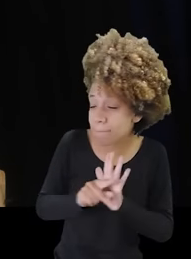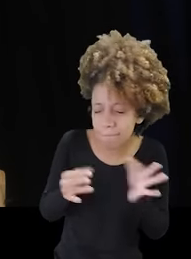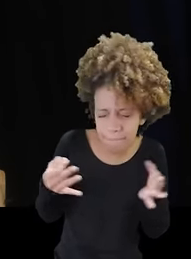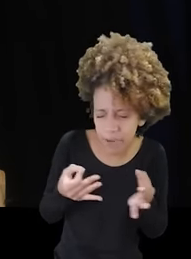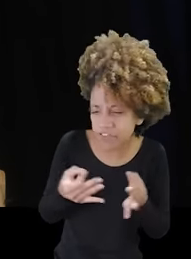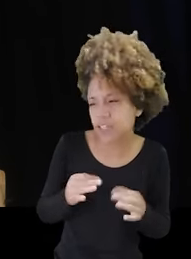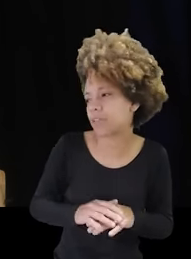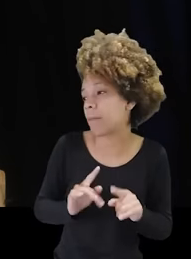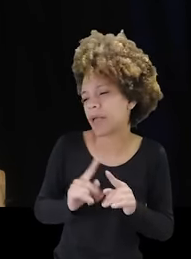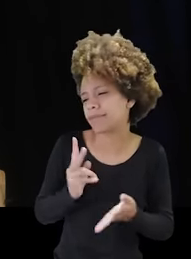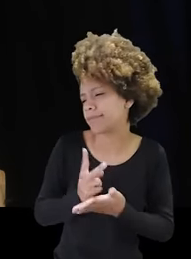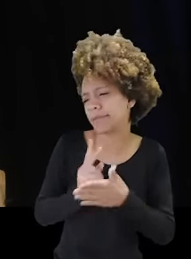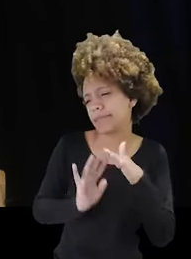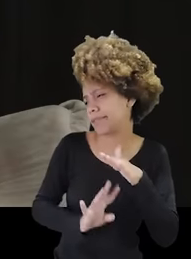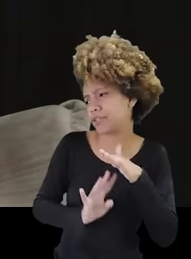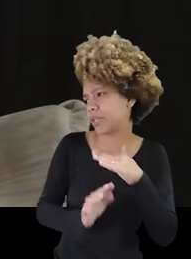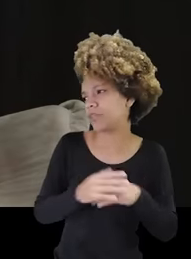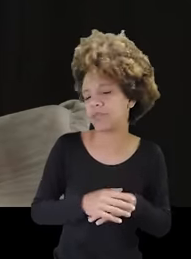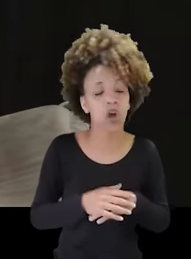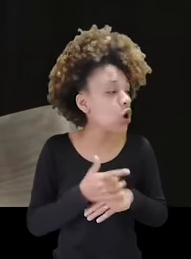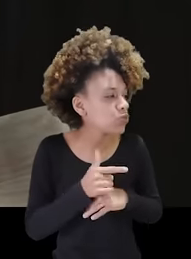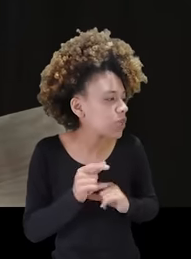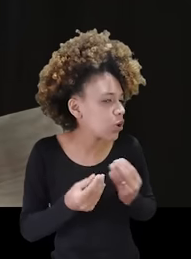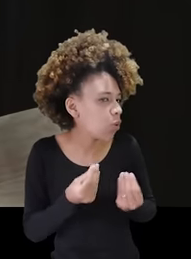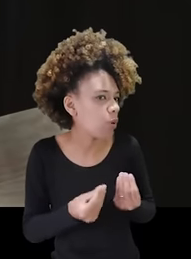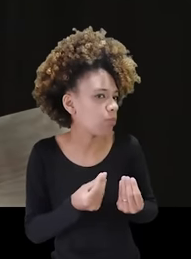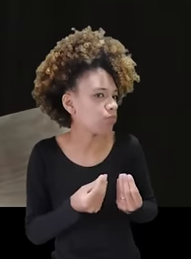fluente fluente fluente sempre vai ser o estrangeiro